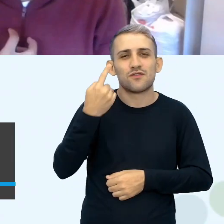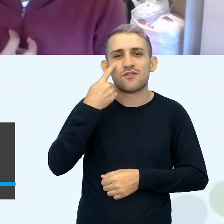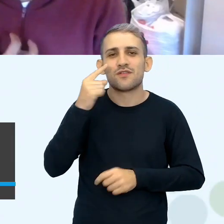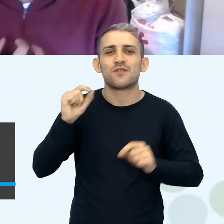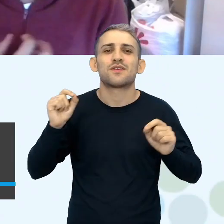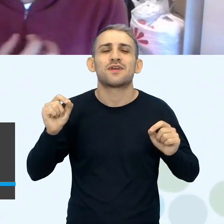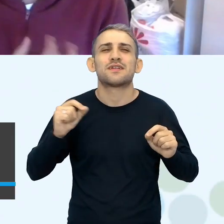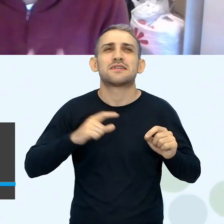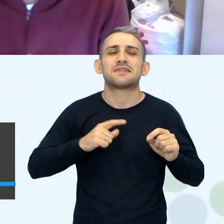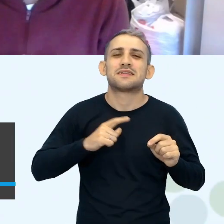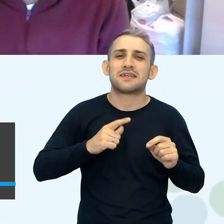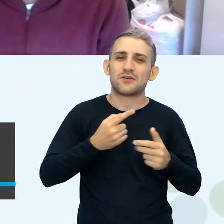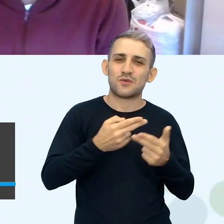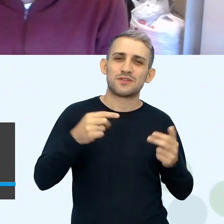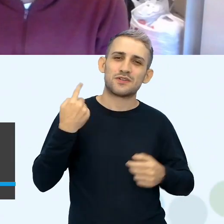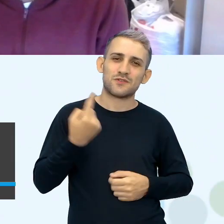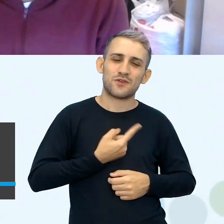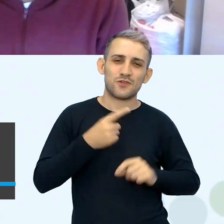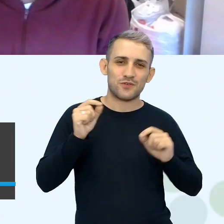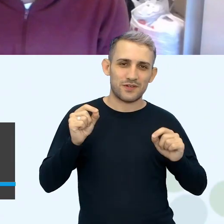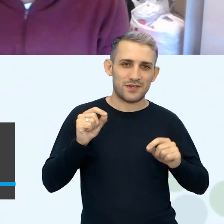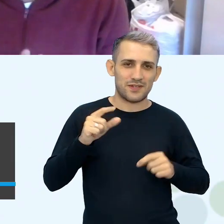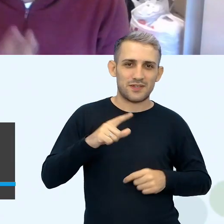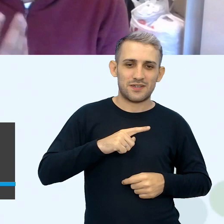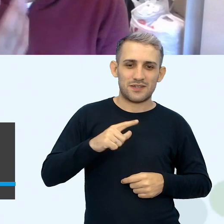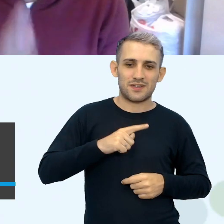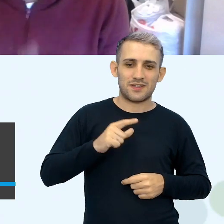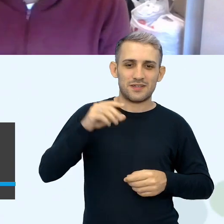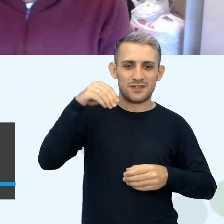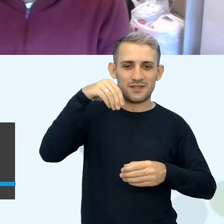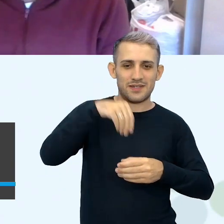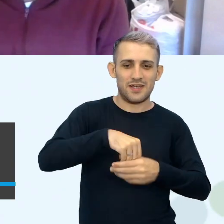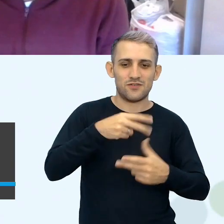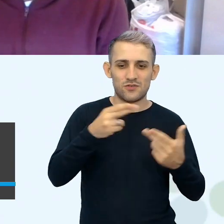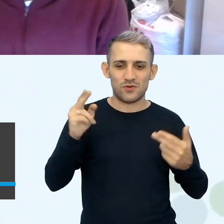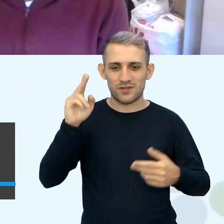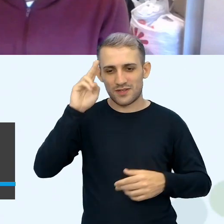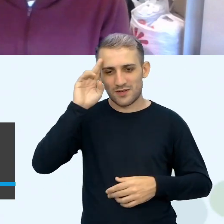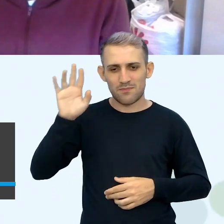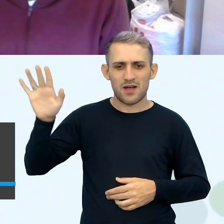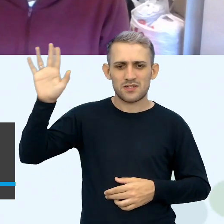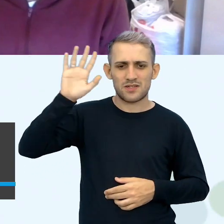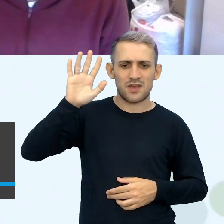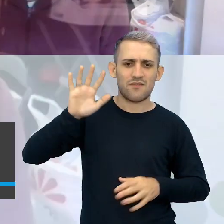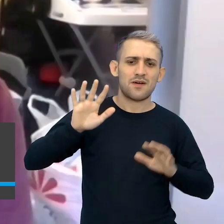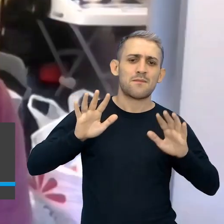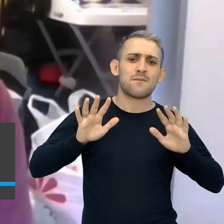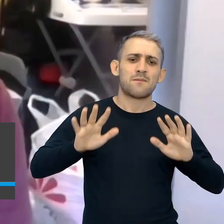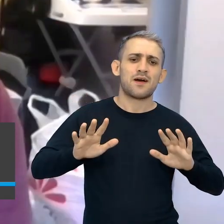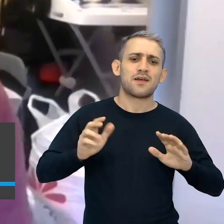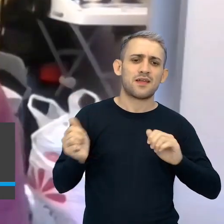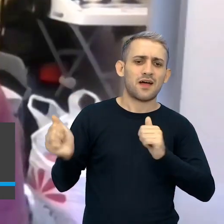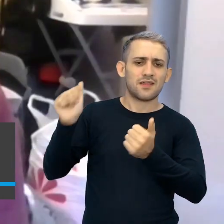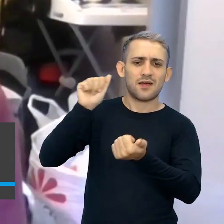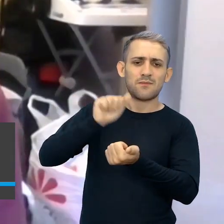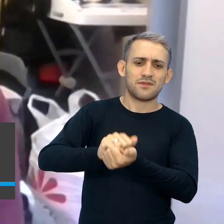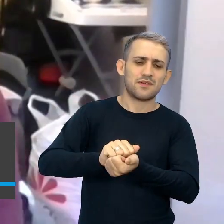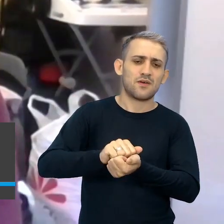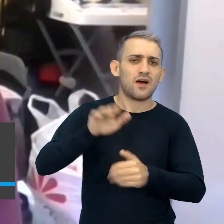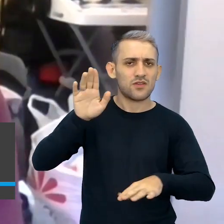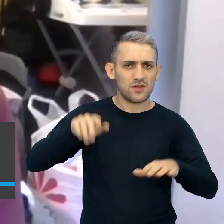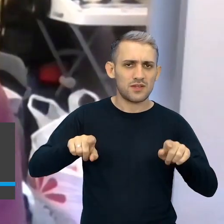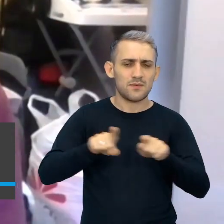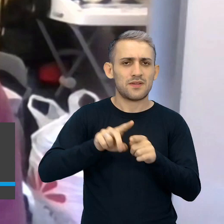mais se identificou, que a gente mais se apegou dentro do que a gente imaginava. uhum, Mas a adaptação não deixa de ser também